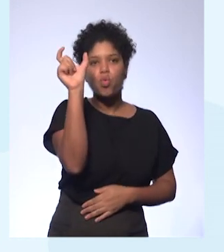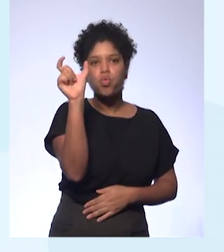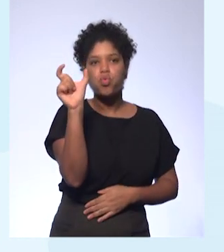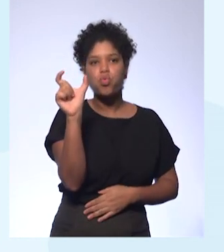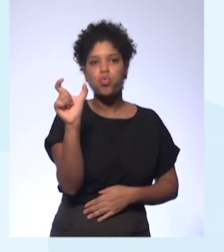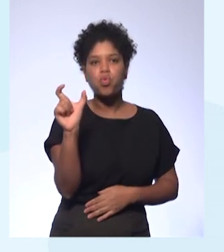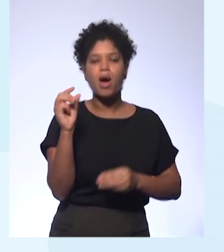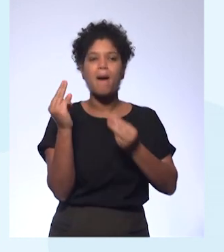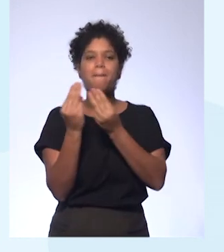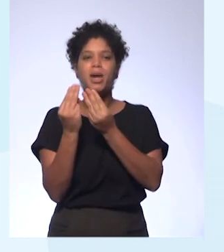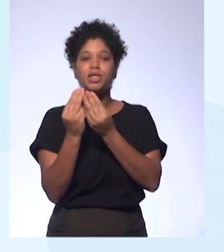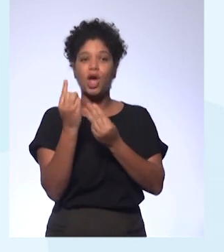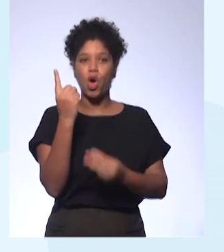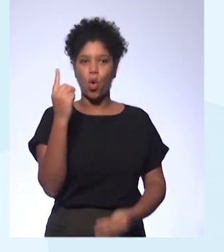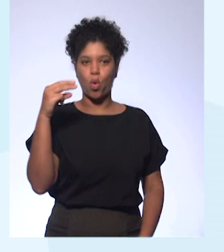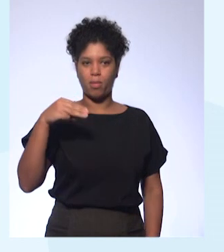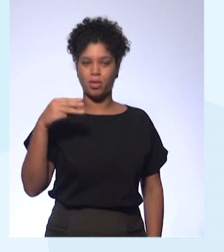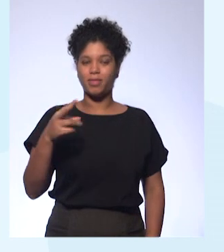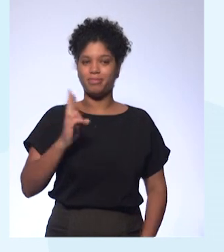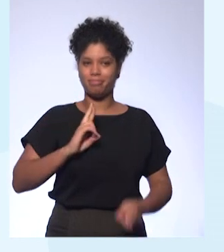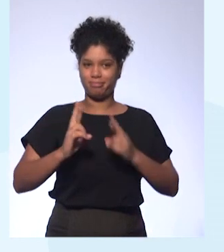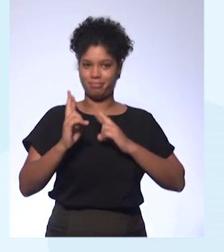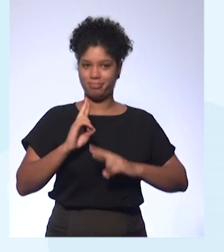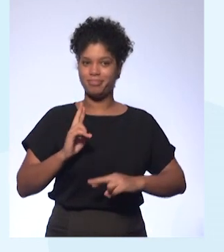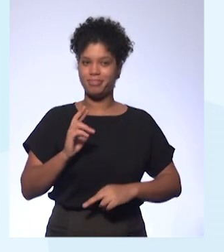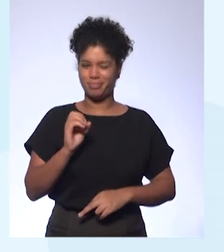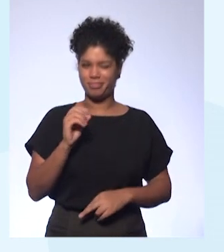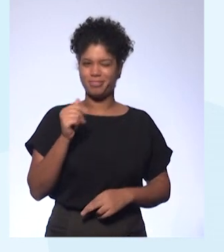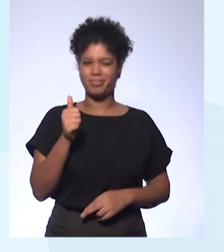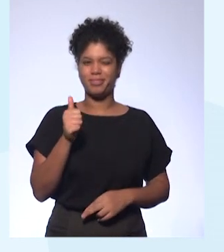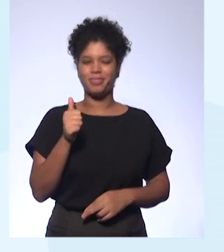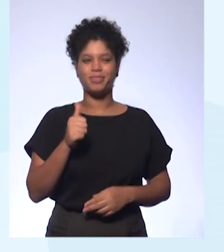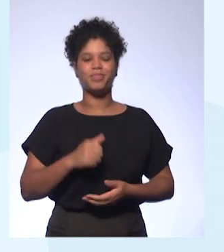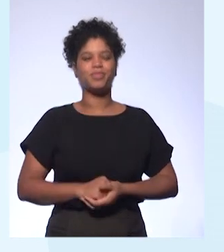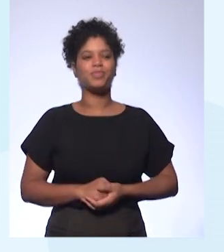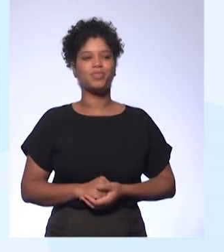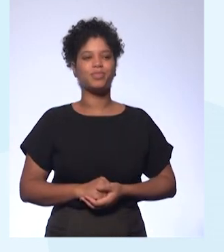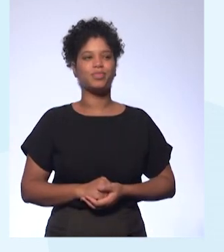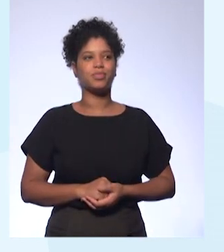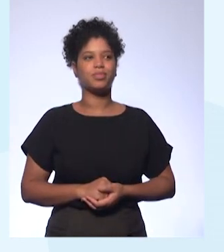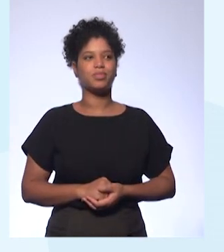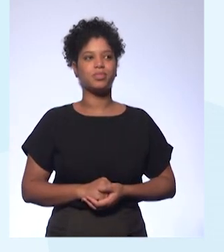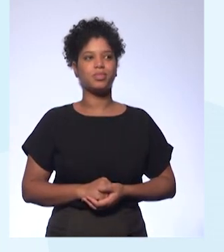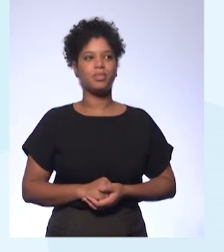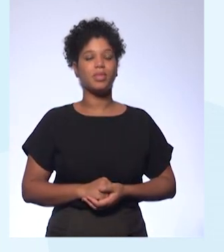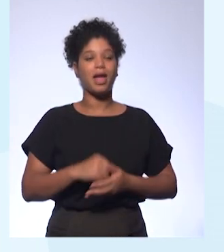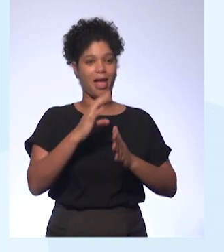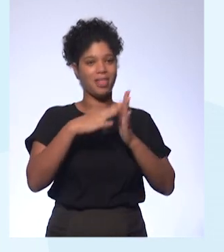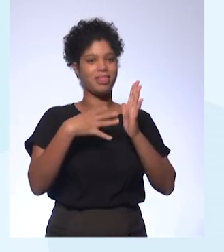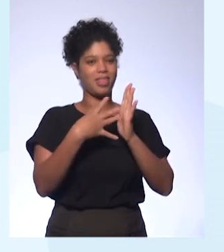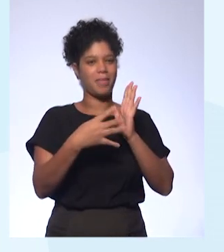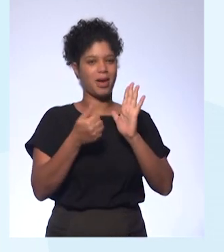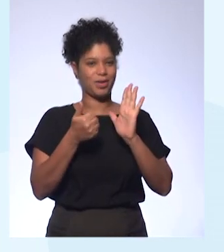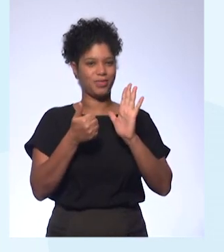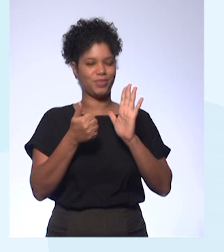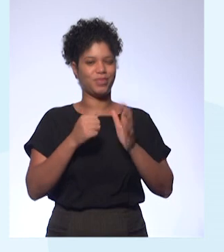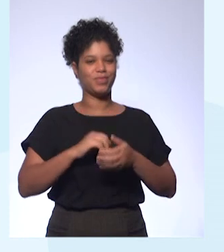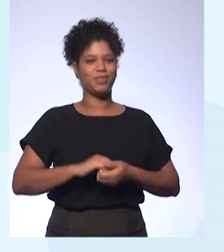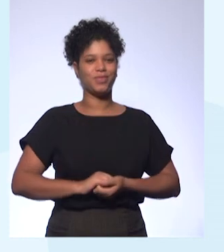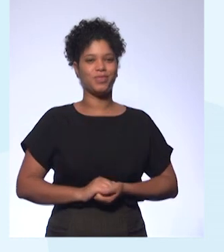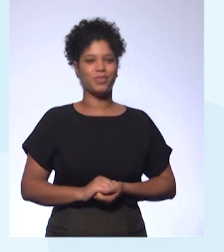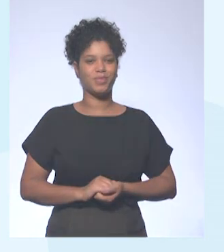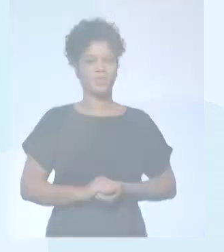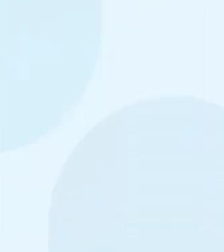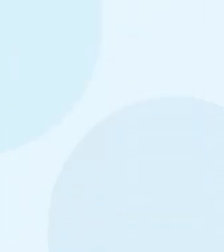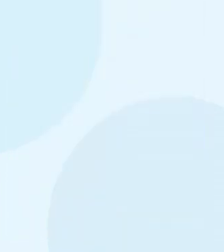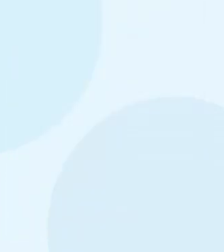e temos aí 1 minutinho para vocês responder essa tabela aí novamente.